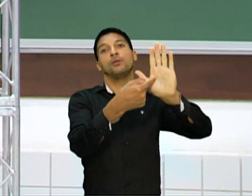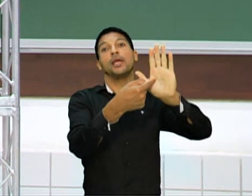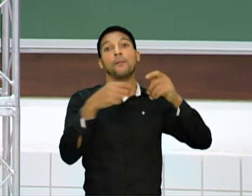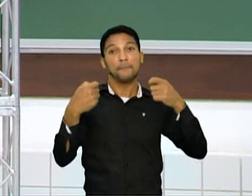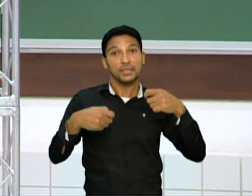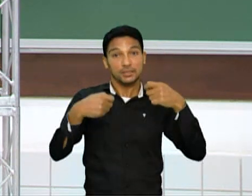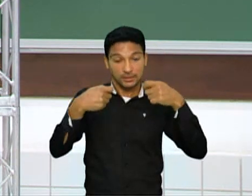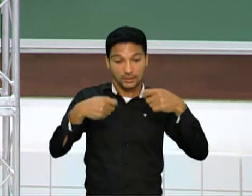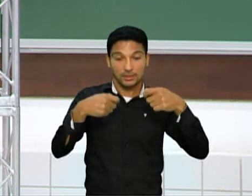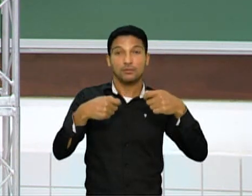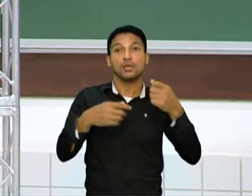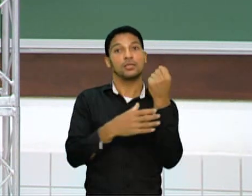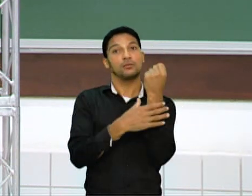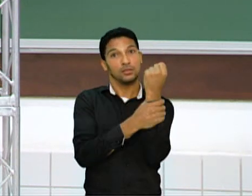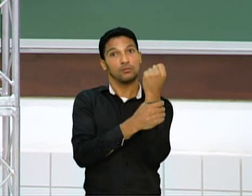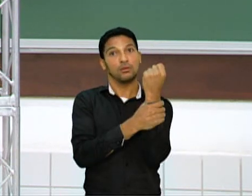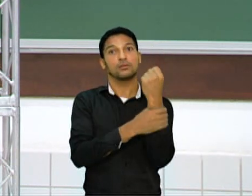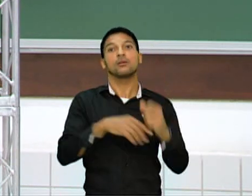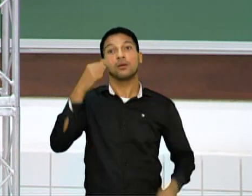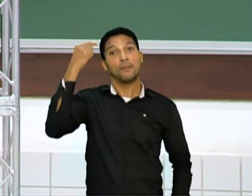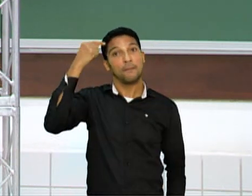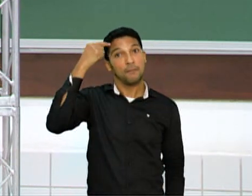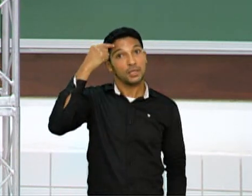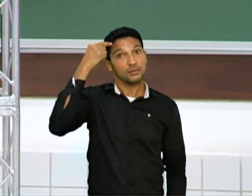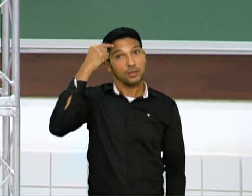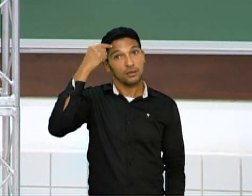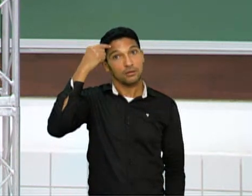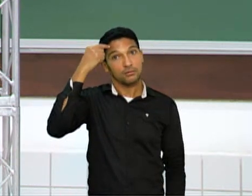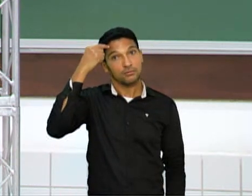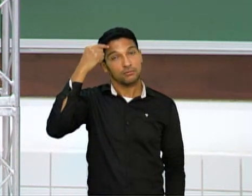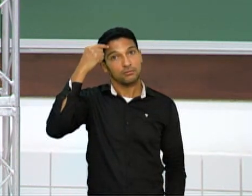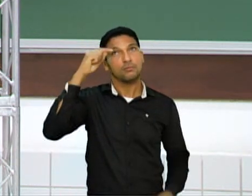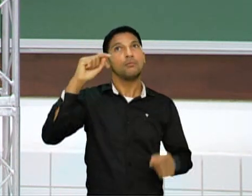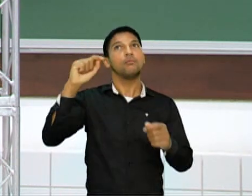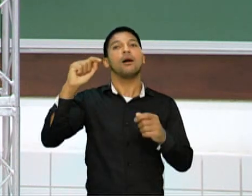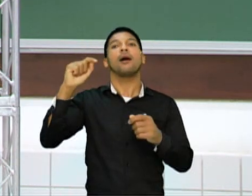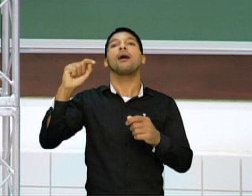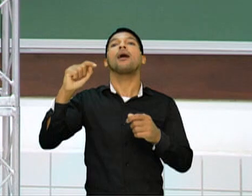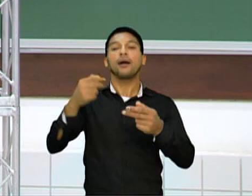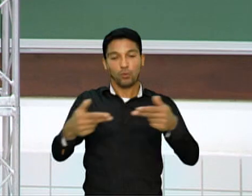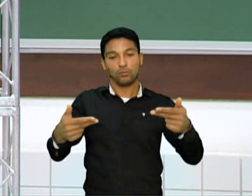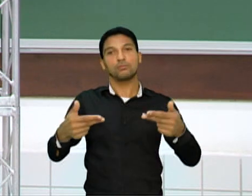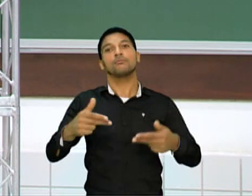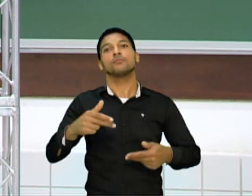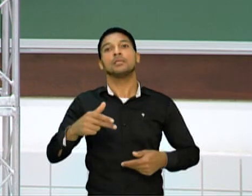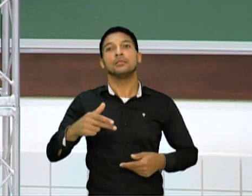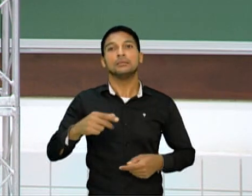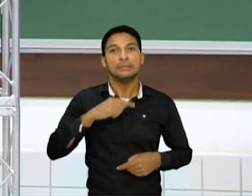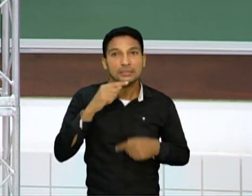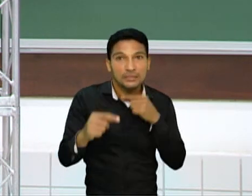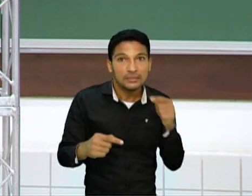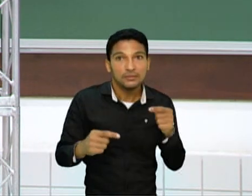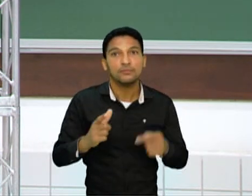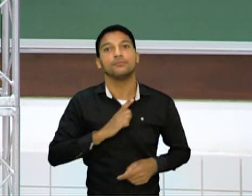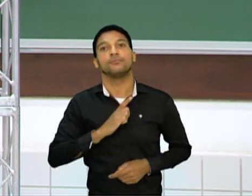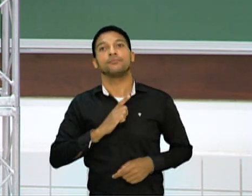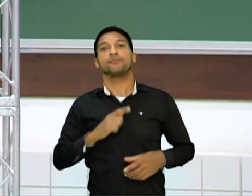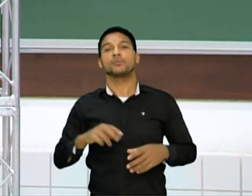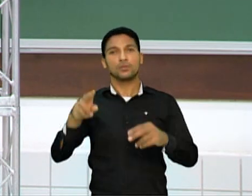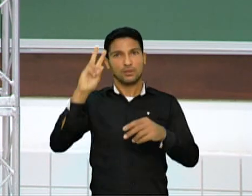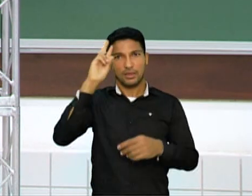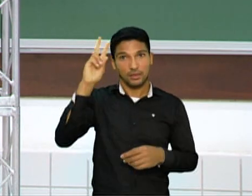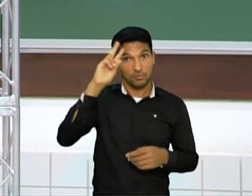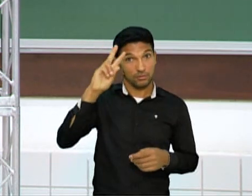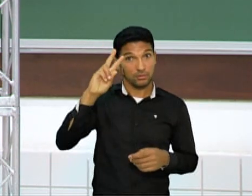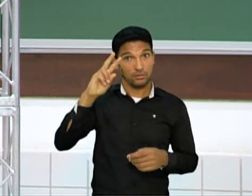eu preciso de uma certa segurança. Lembrando, Descartes está na modernidade, onde está se duvidando de muitas coisas que